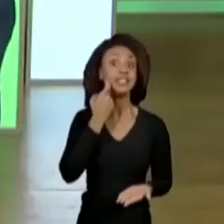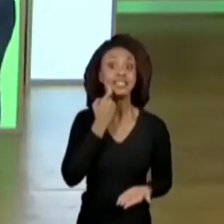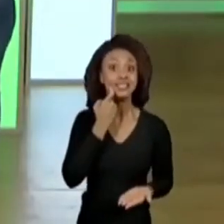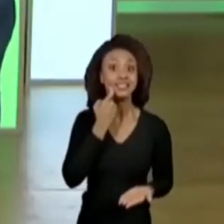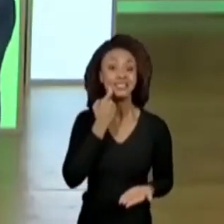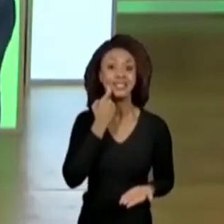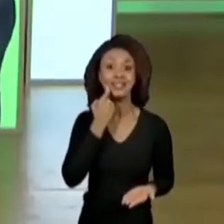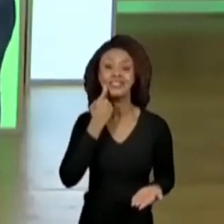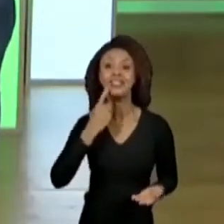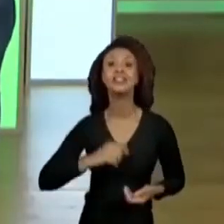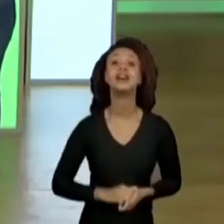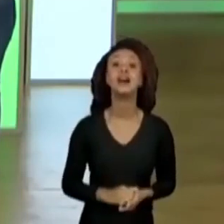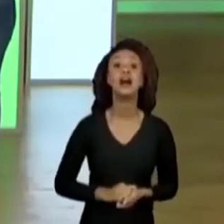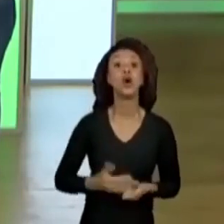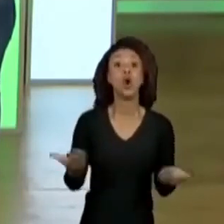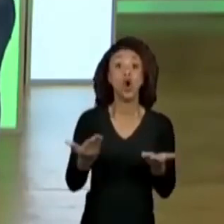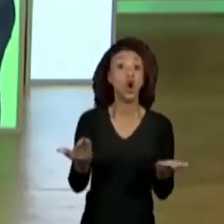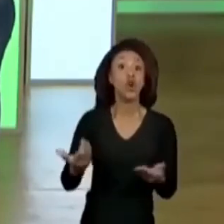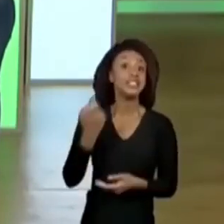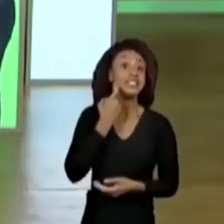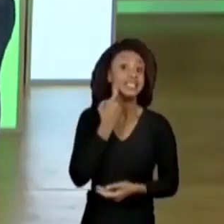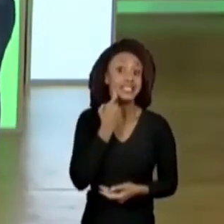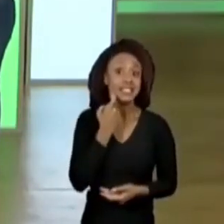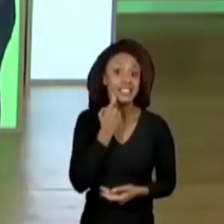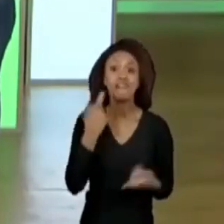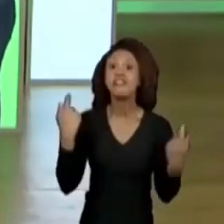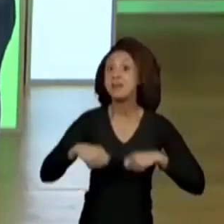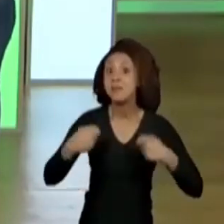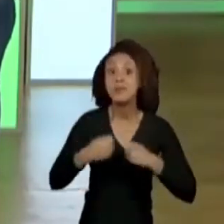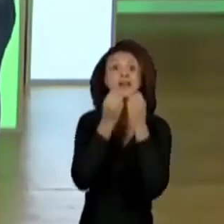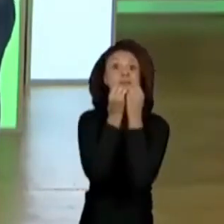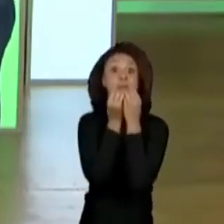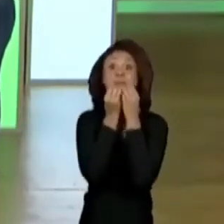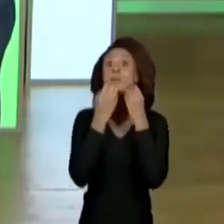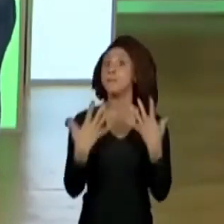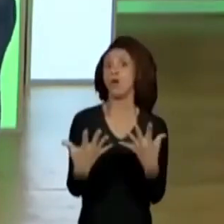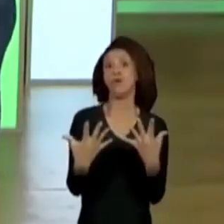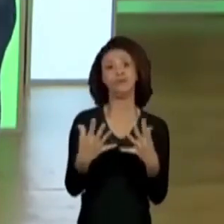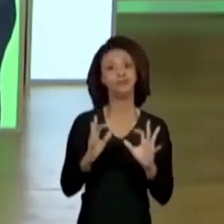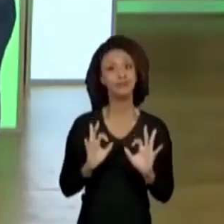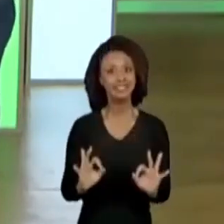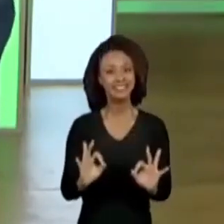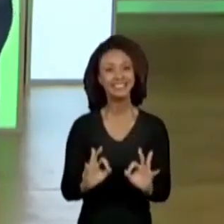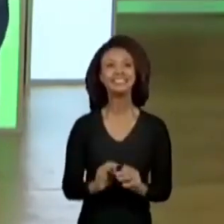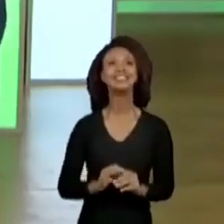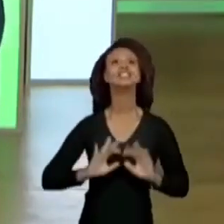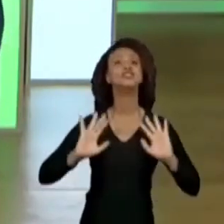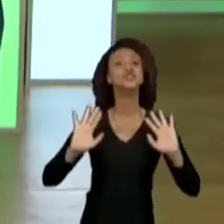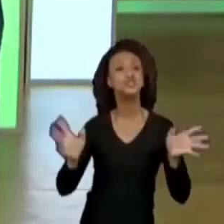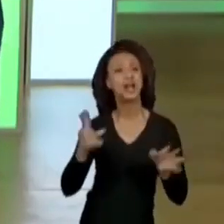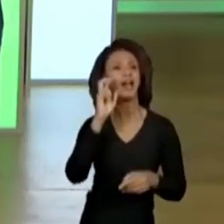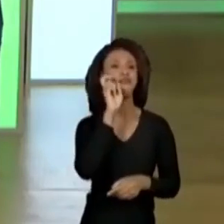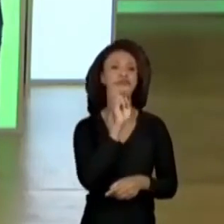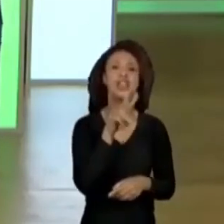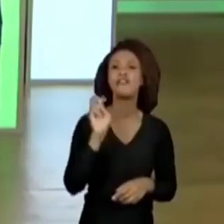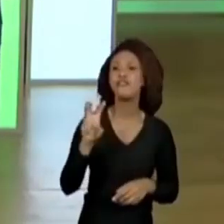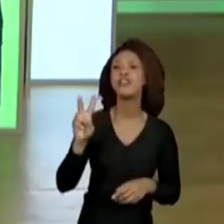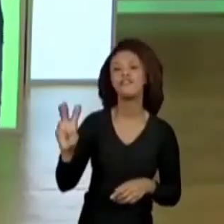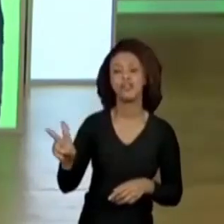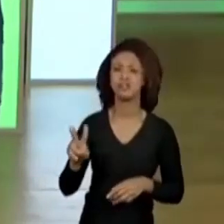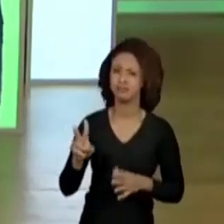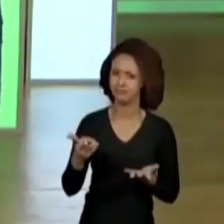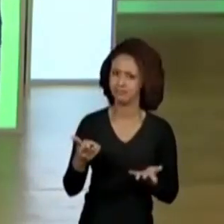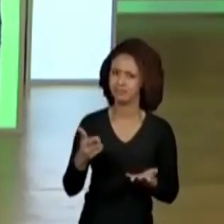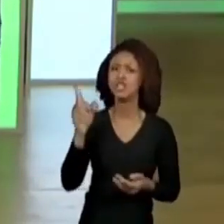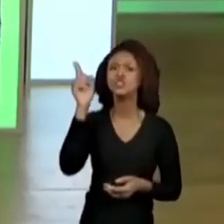gente. Sexta! Então, bom dia tem que ser assim, muito bom, não é verdade? Aliás, eu já brinquei, são todos os dias são importantes,